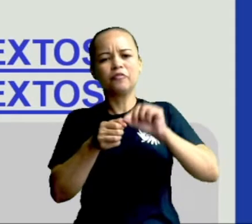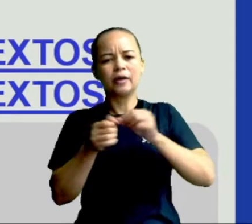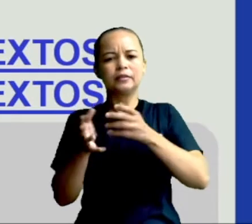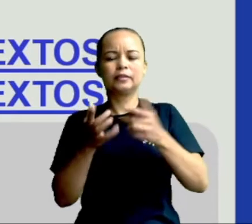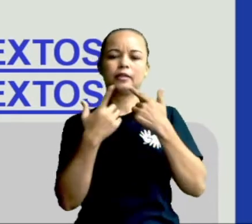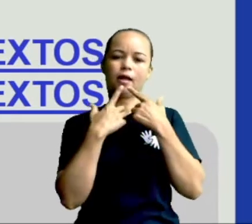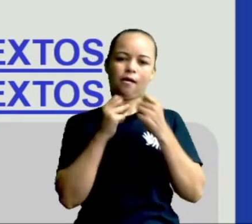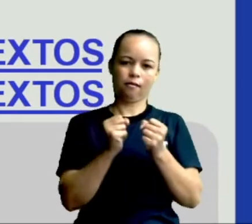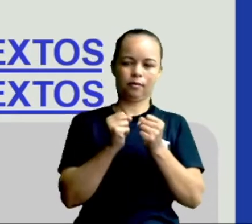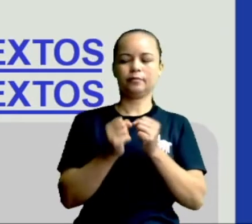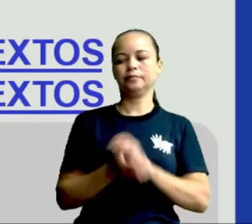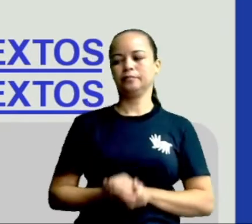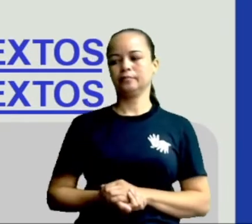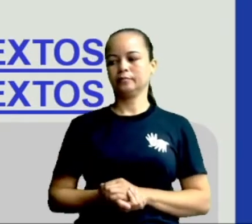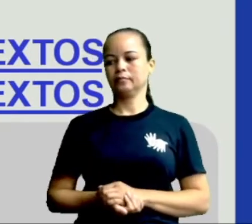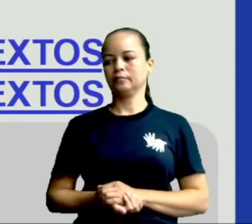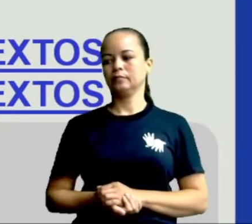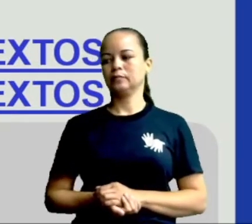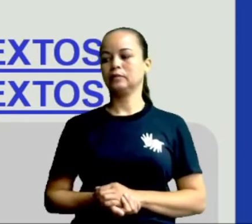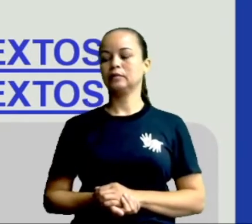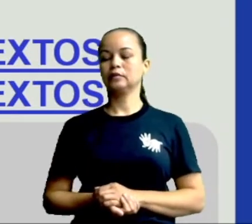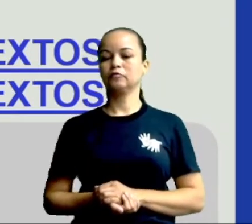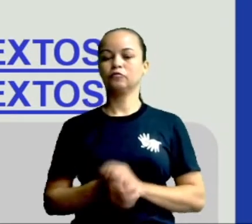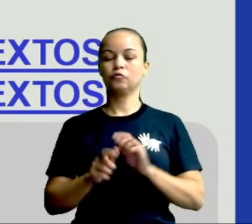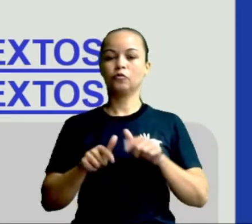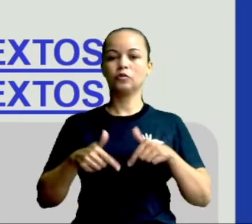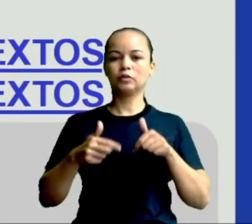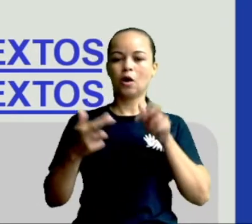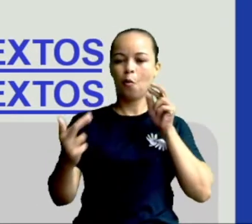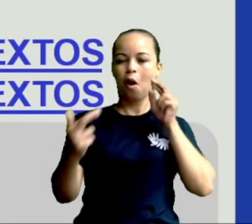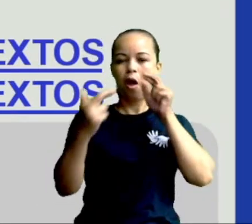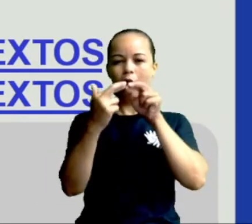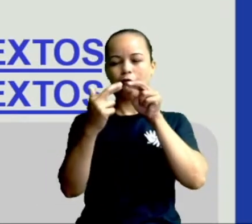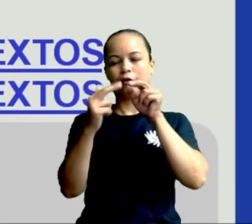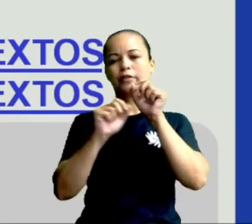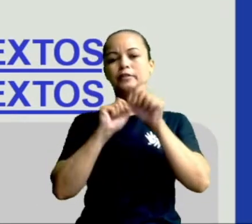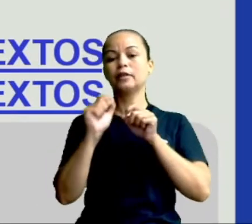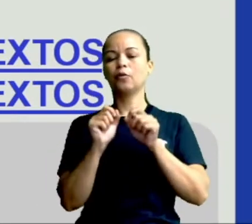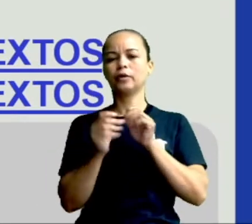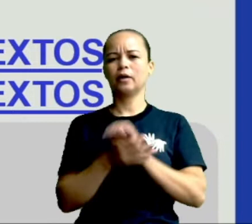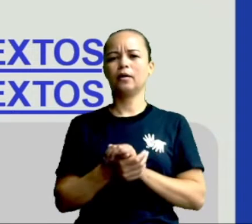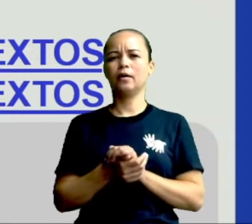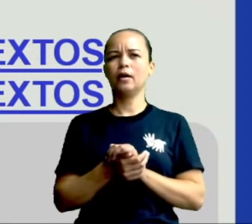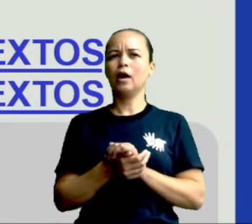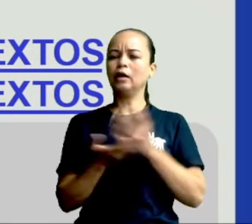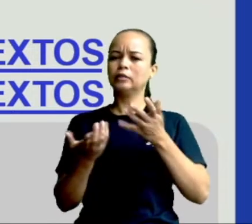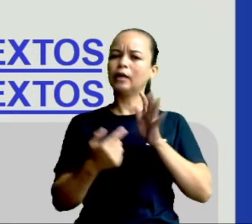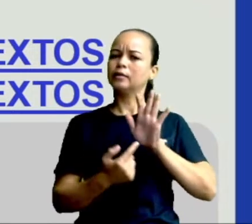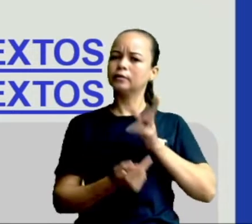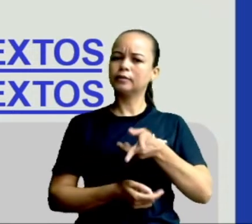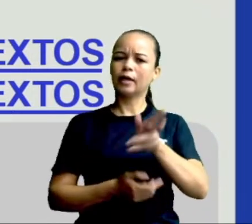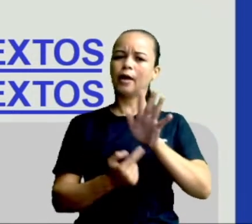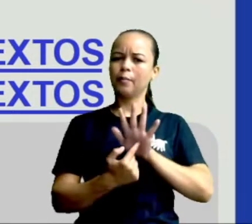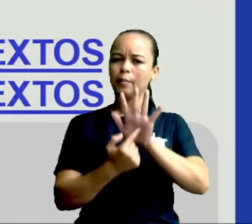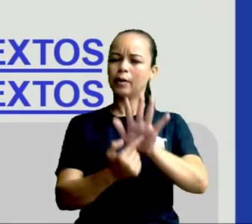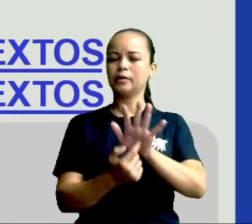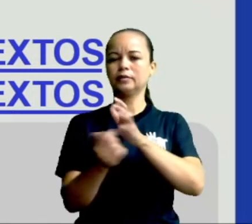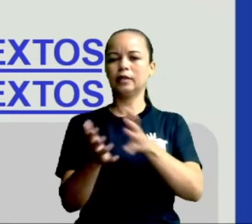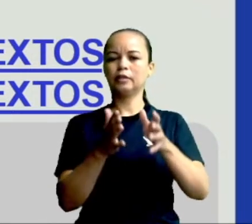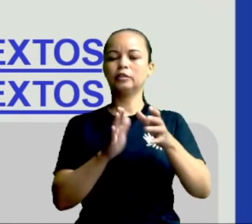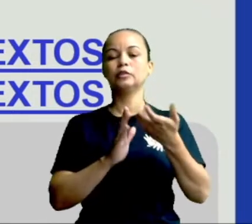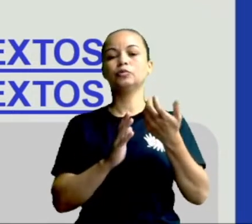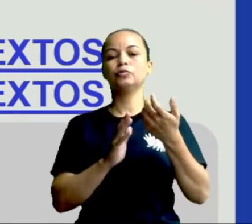linguagem. Função referencial é a função que está bastante presente nos